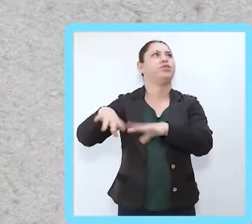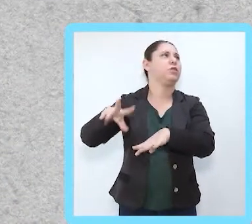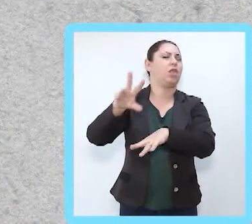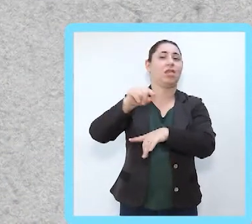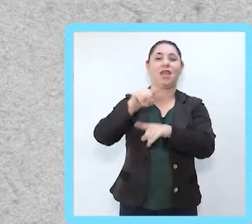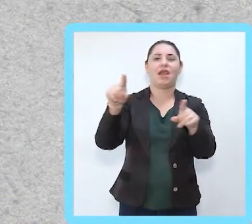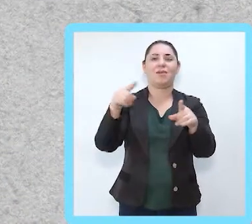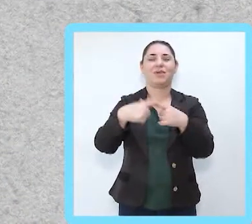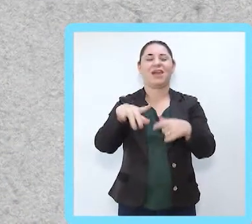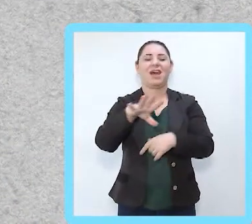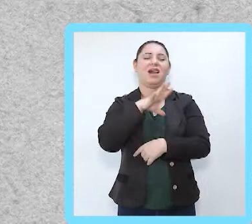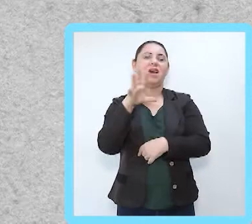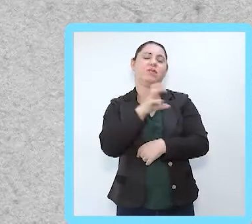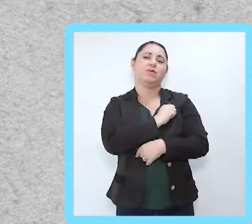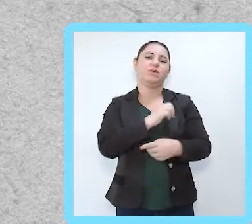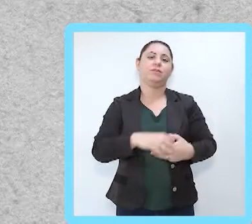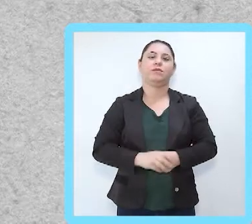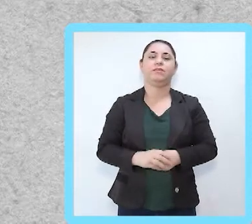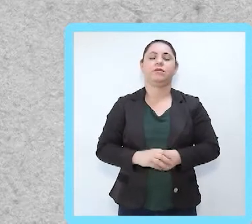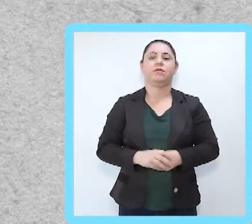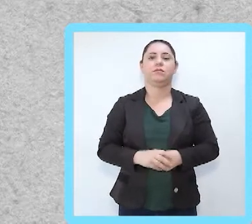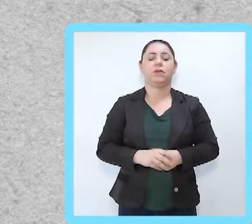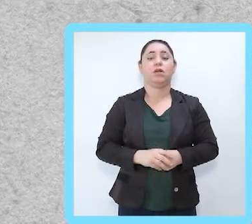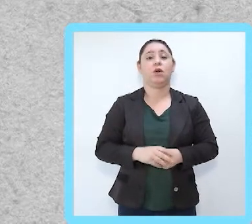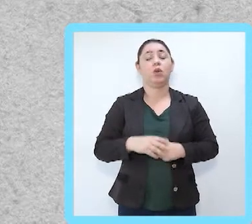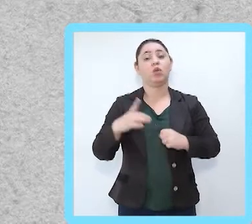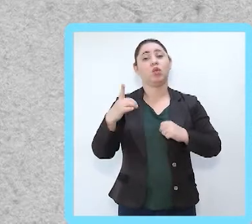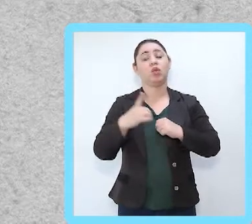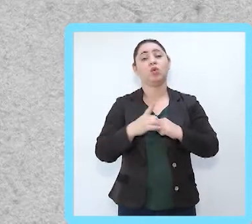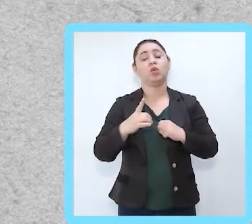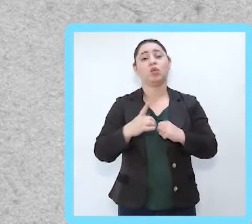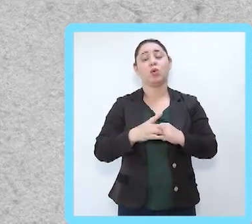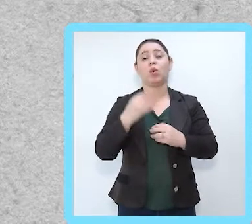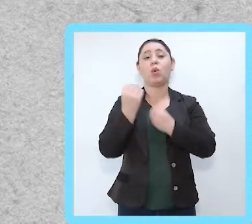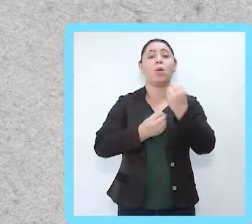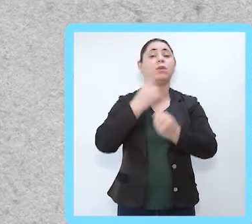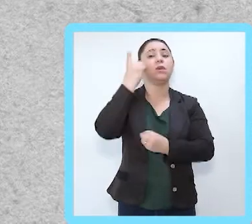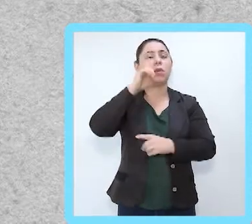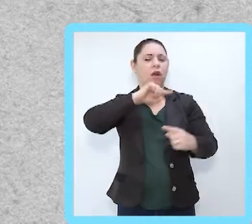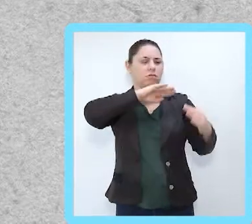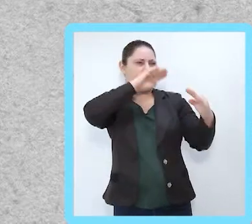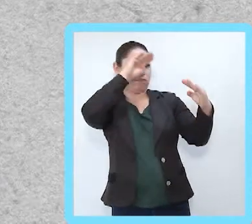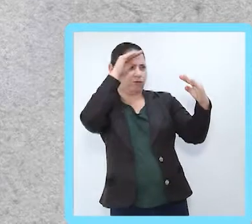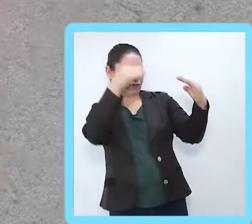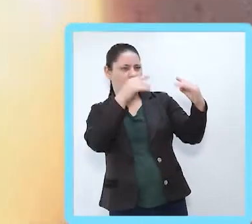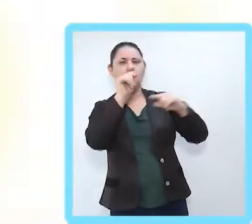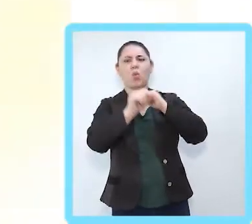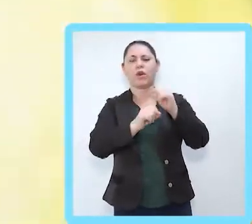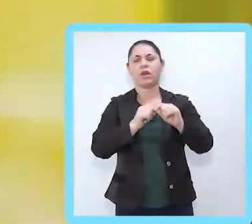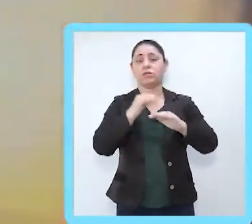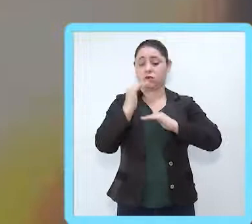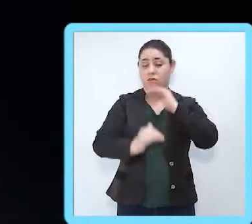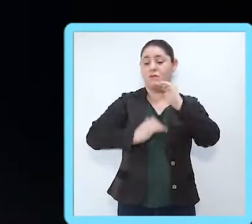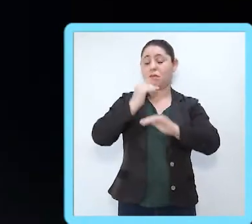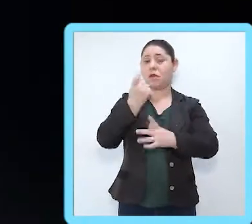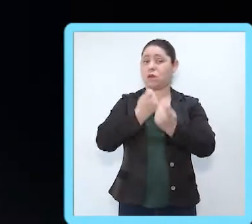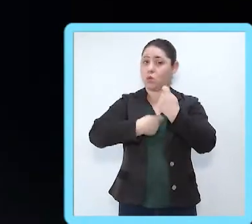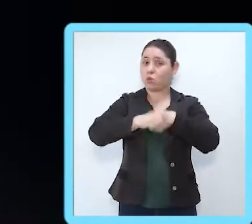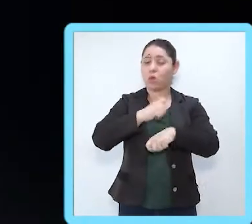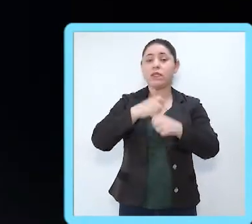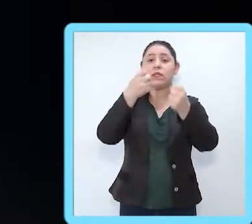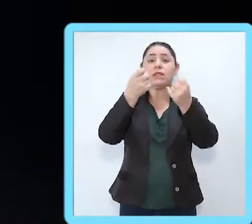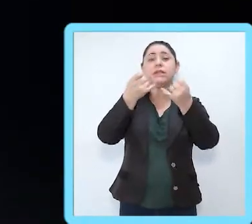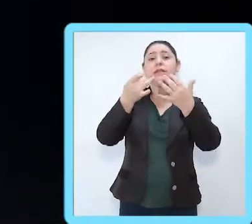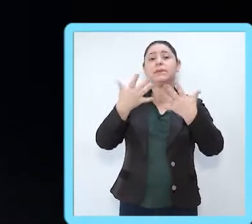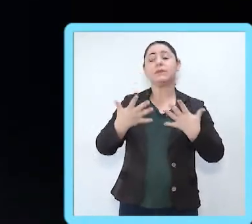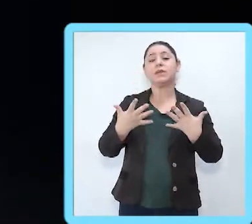paixão, não é? Doutor Oswaldo, e o senhor como deputado, o senhor focou muito no desenvolvimento econômico. Exato. Conta um